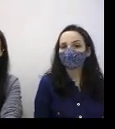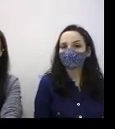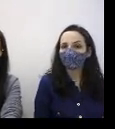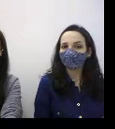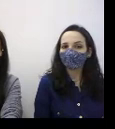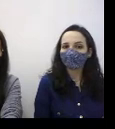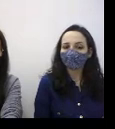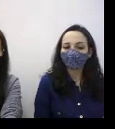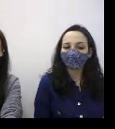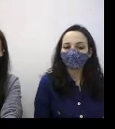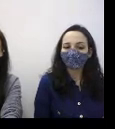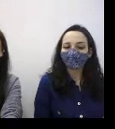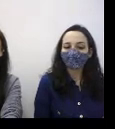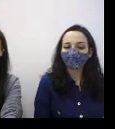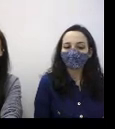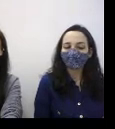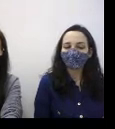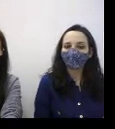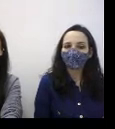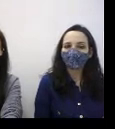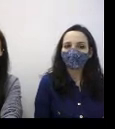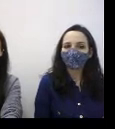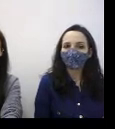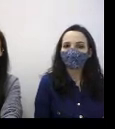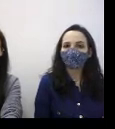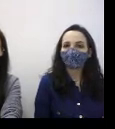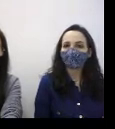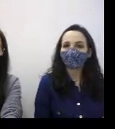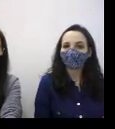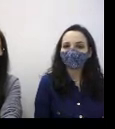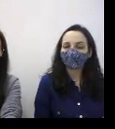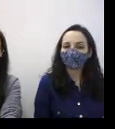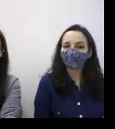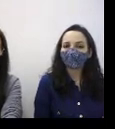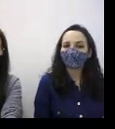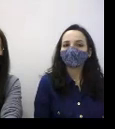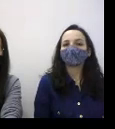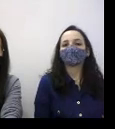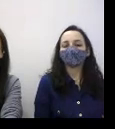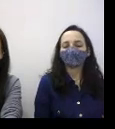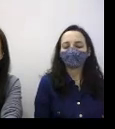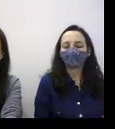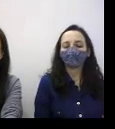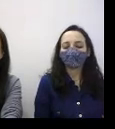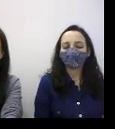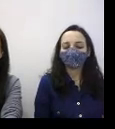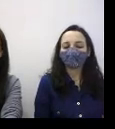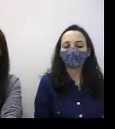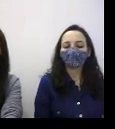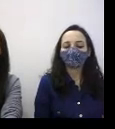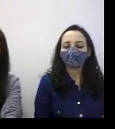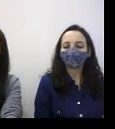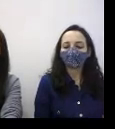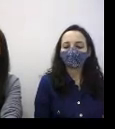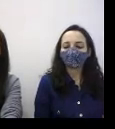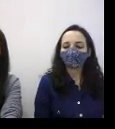pode dizer também que é o comparar-se demasiadamente com outras pessoas, né?